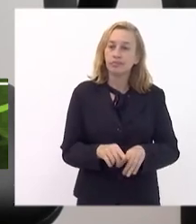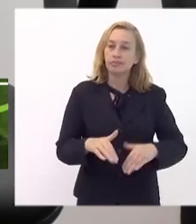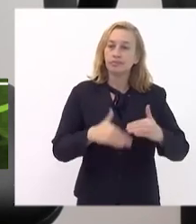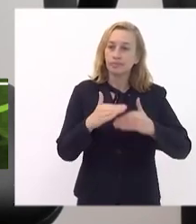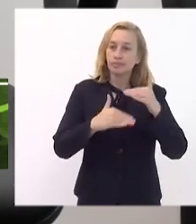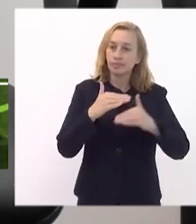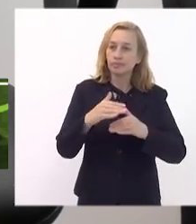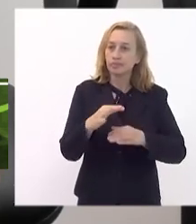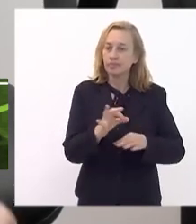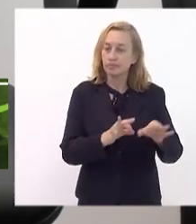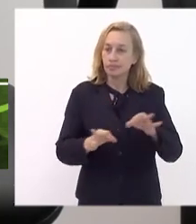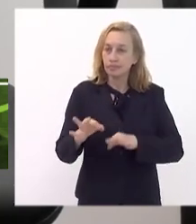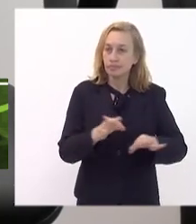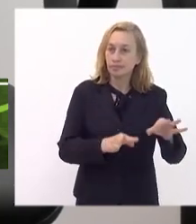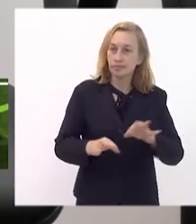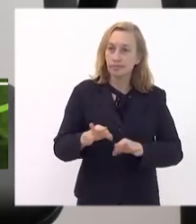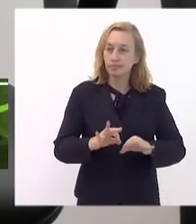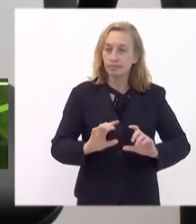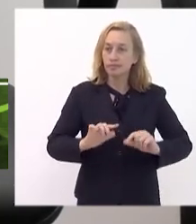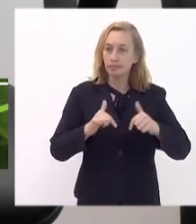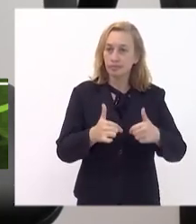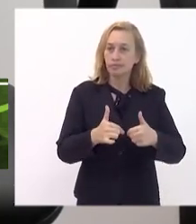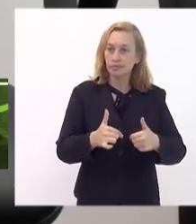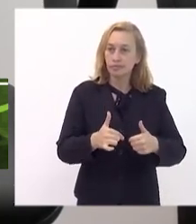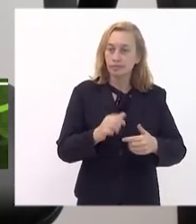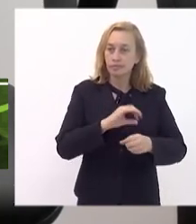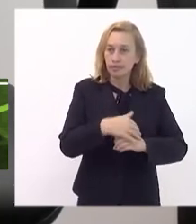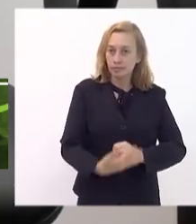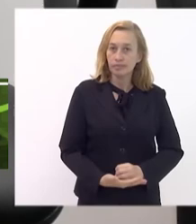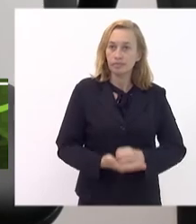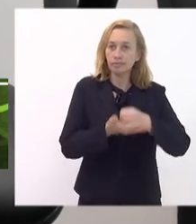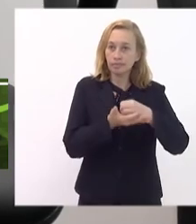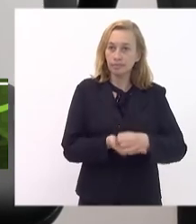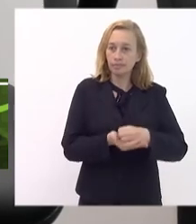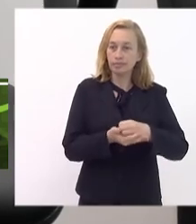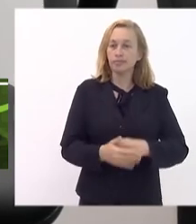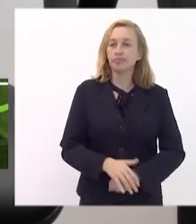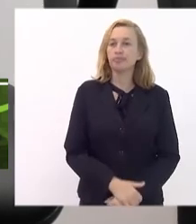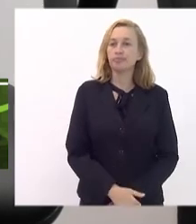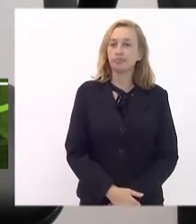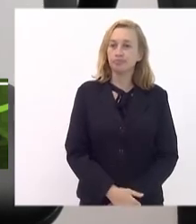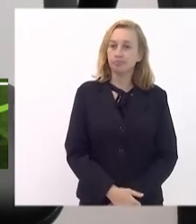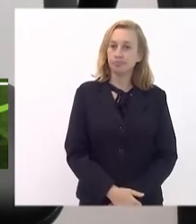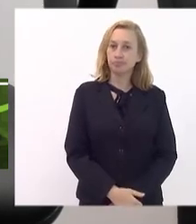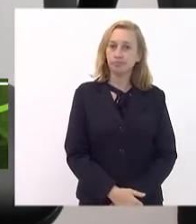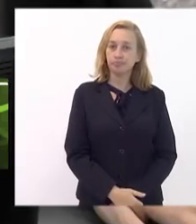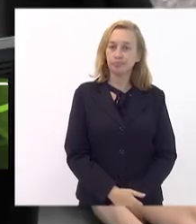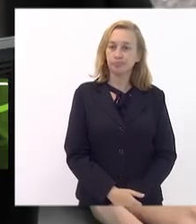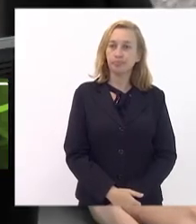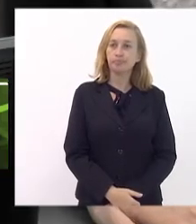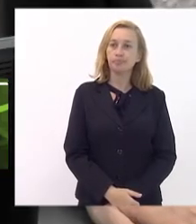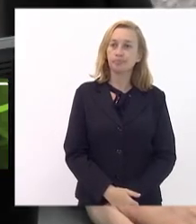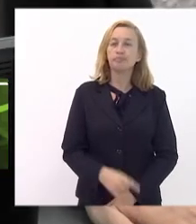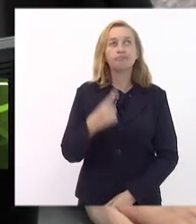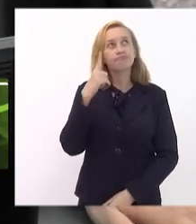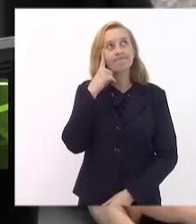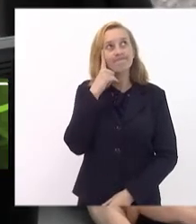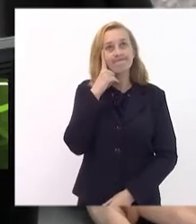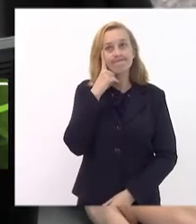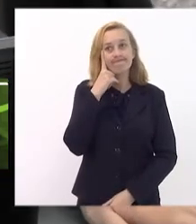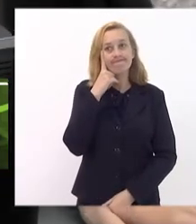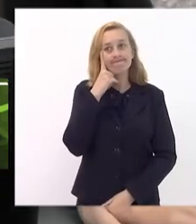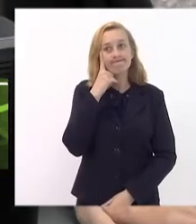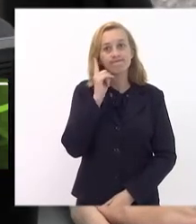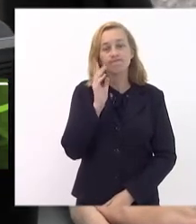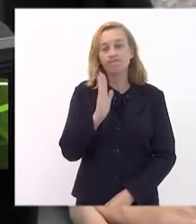desenvolvimento de planos e ações de sustentabilidade. Eu estava pensando em alguma coisa